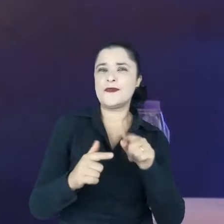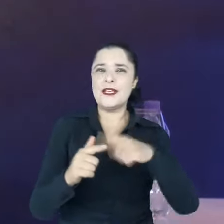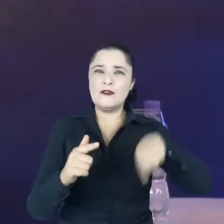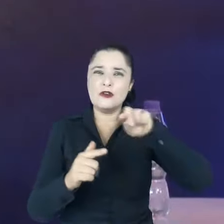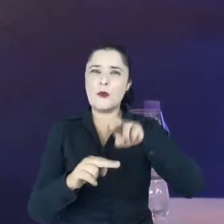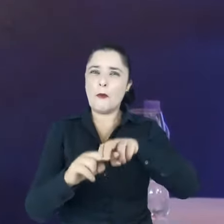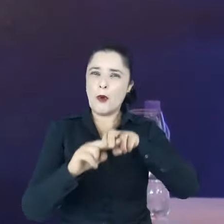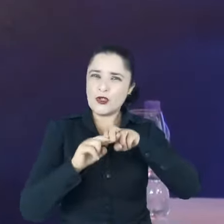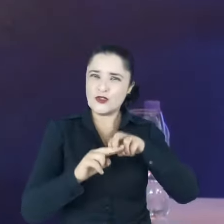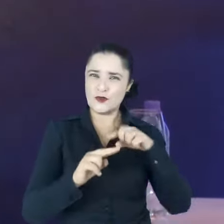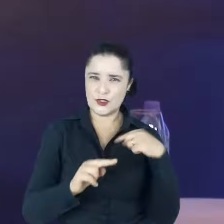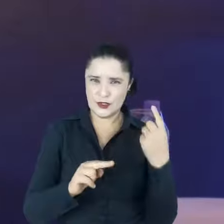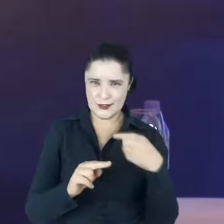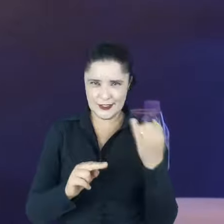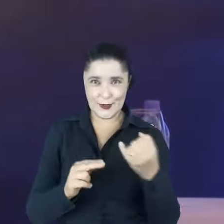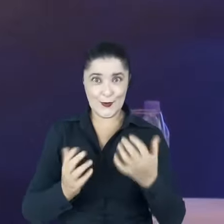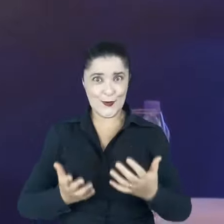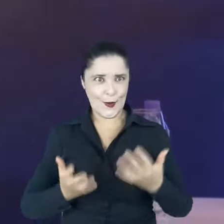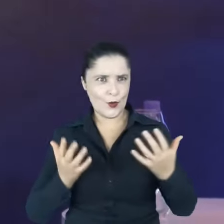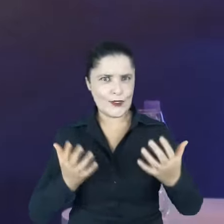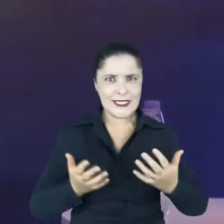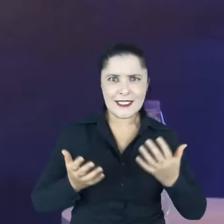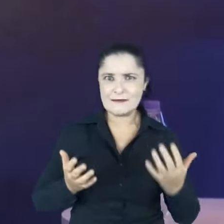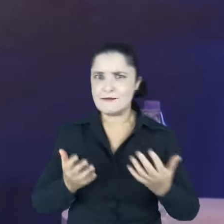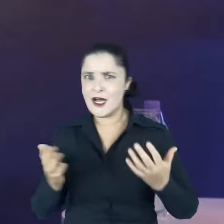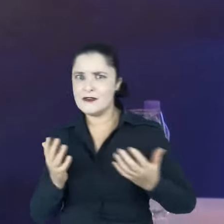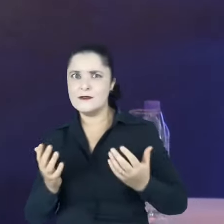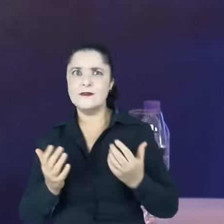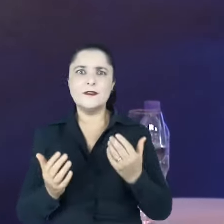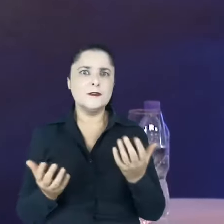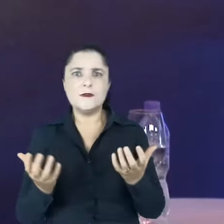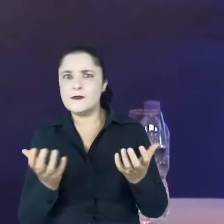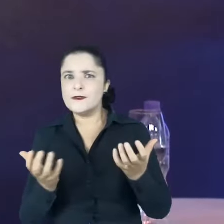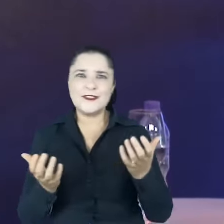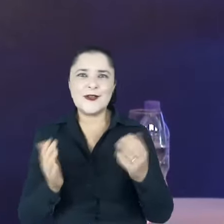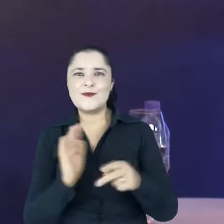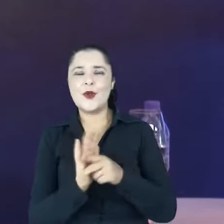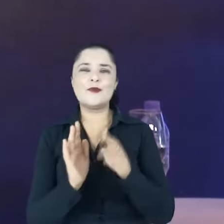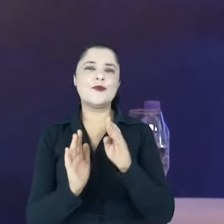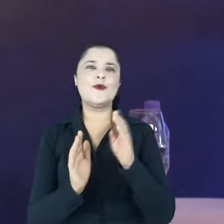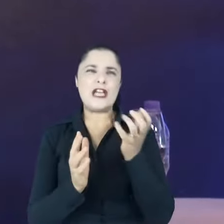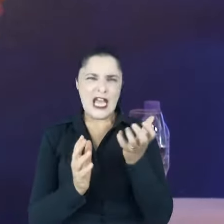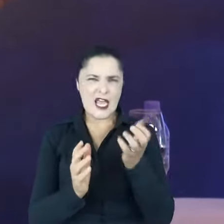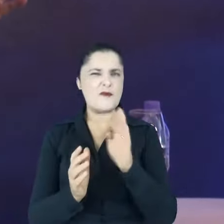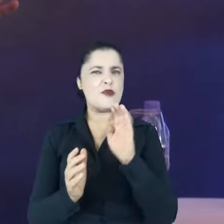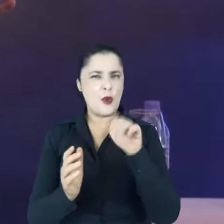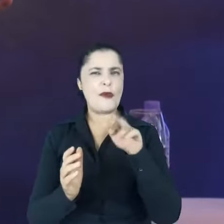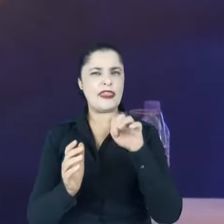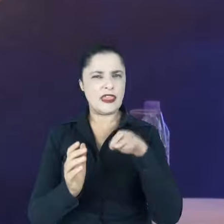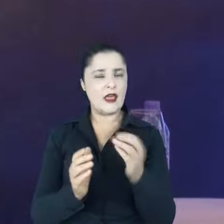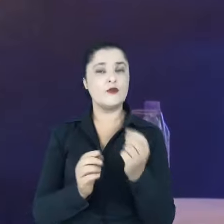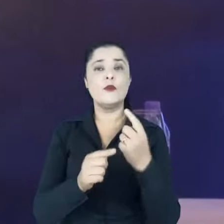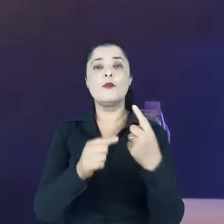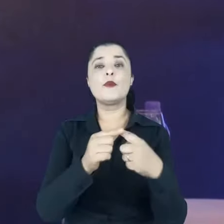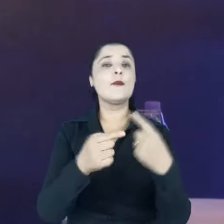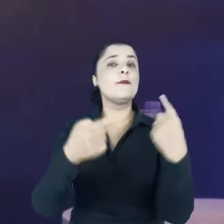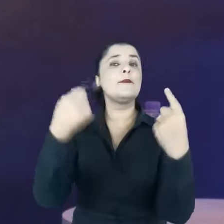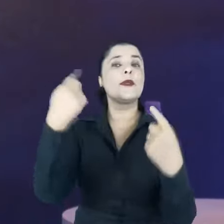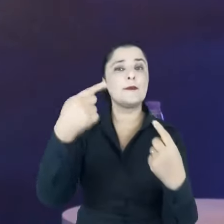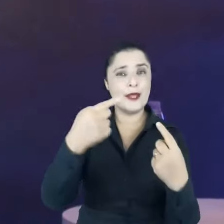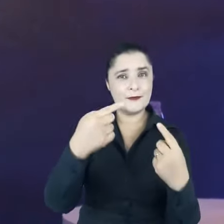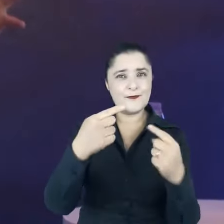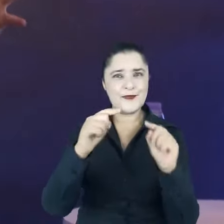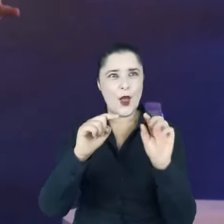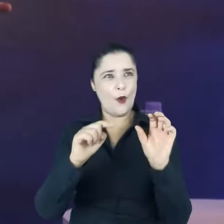tão entusiasmado e advogo o biometano é que, primeiramente, o ecossistema de transporte e logística